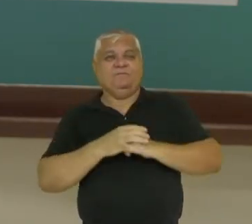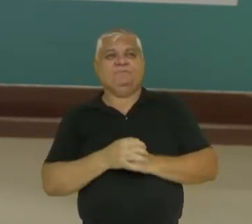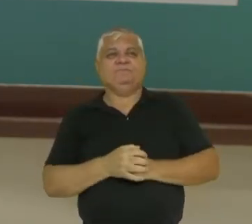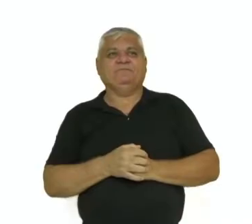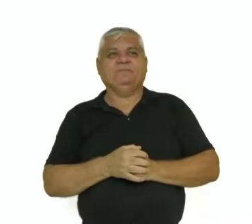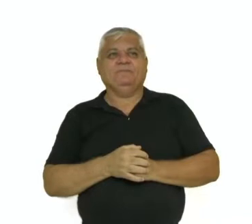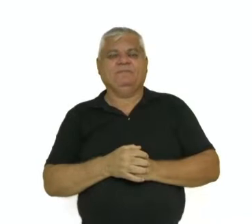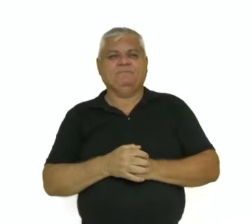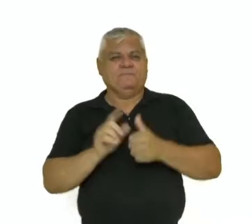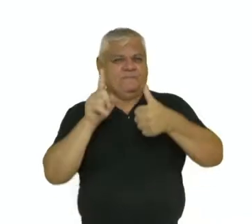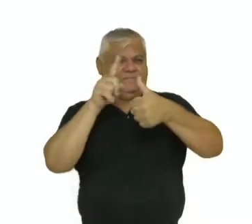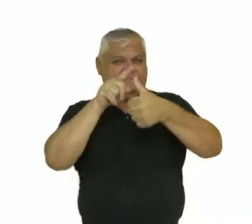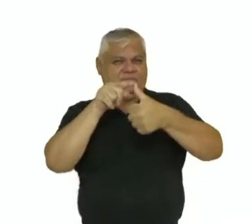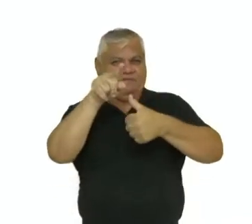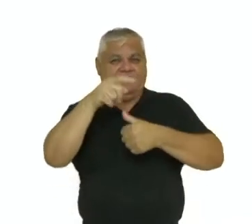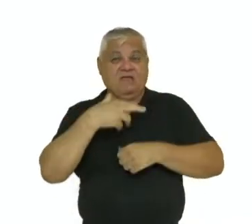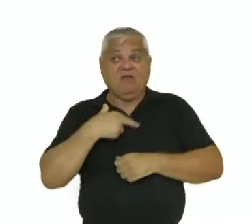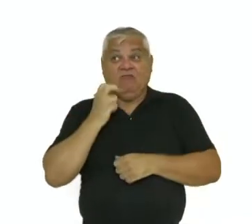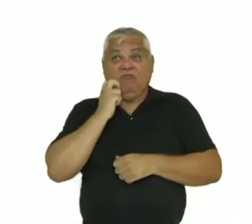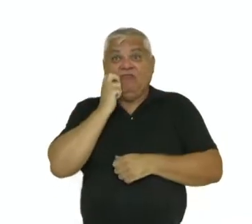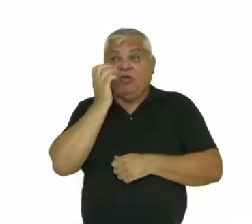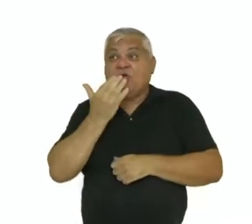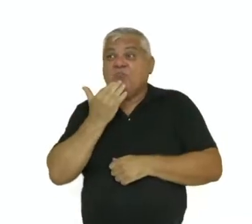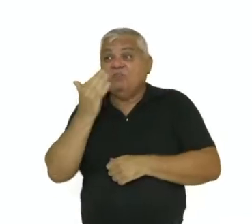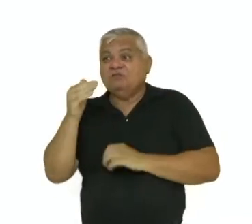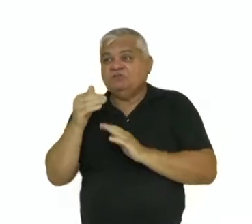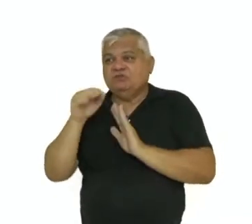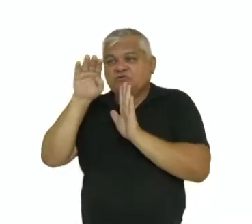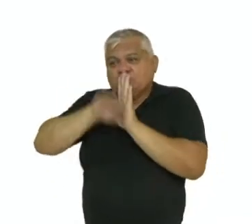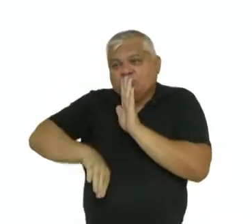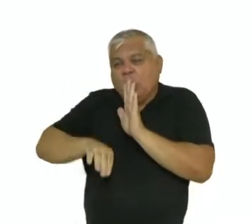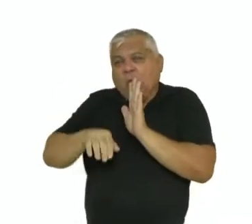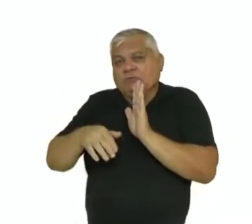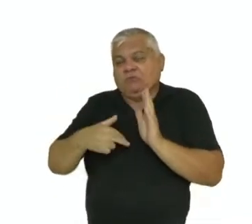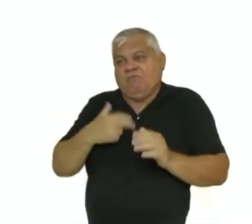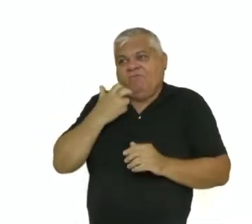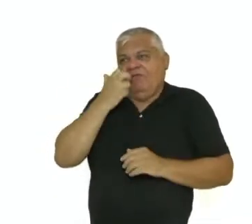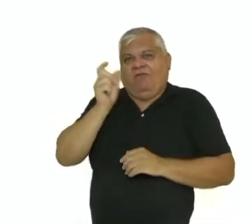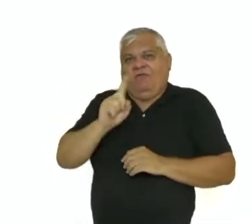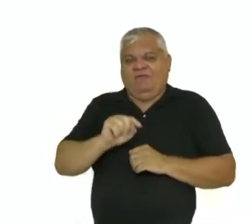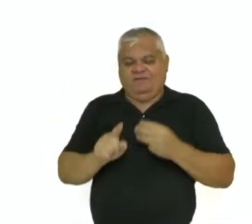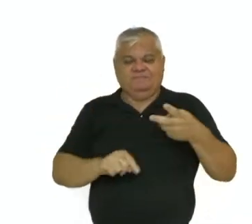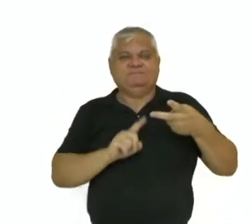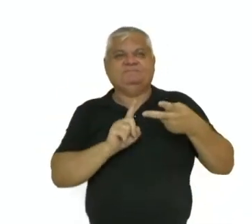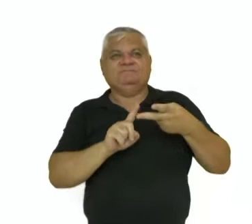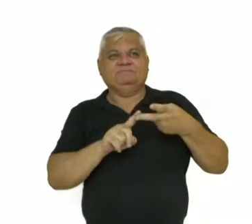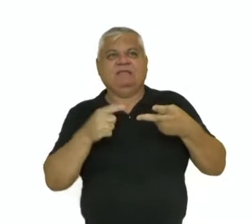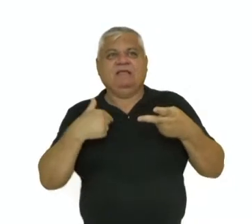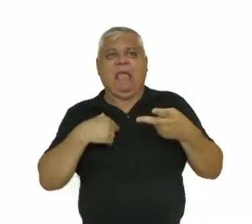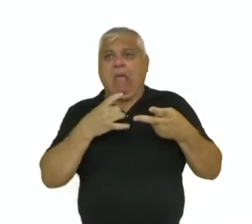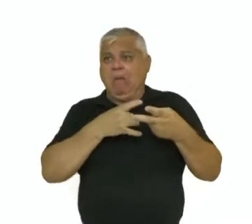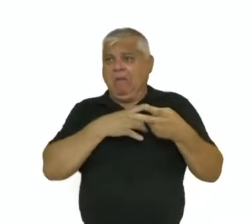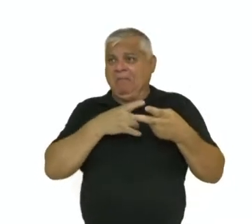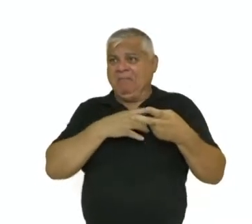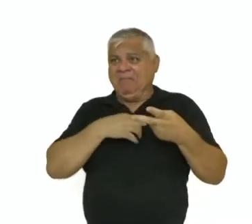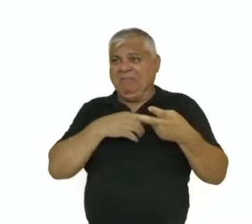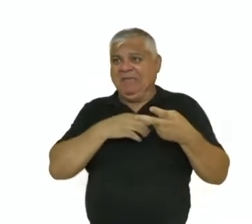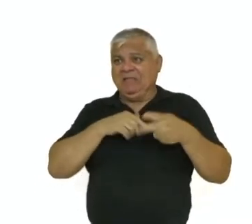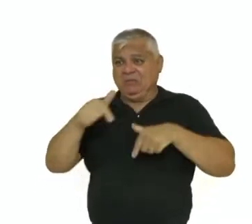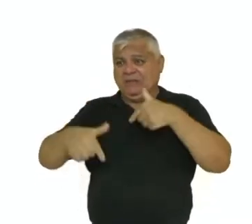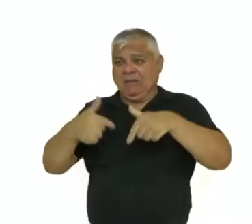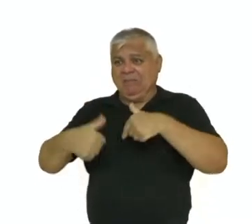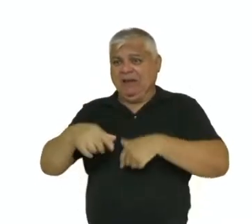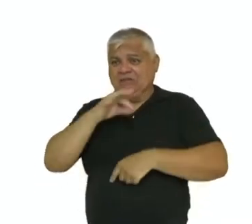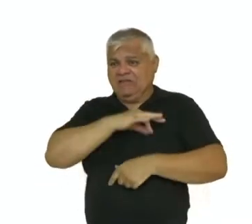tá? Primeira, tenho vergonha de pedir um desconto? Segunda, tenho medo de pedir aumento de